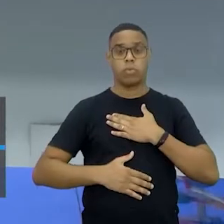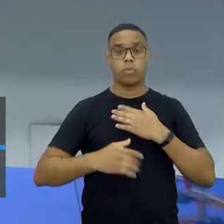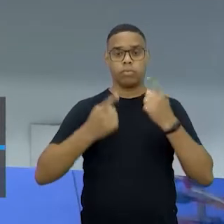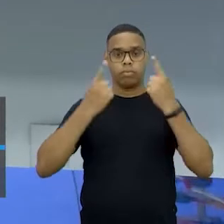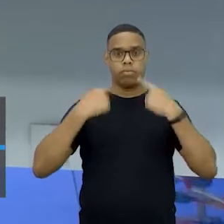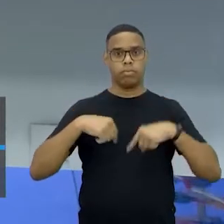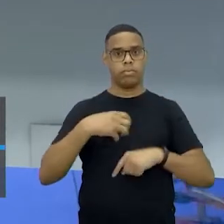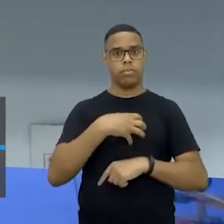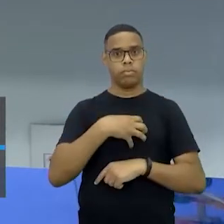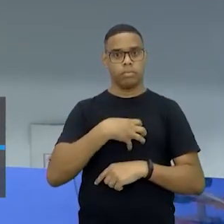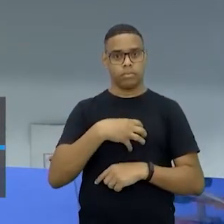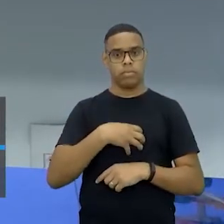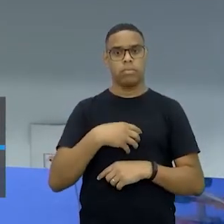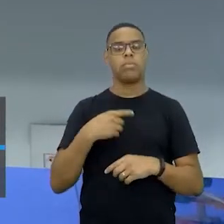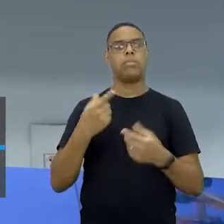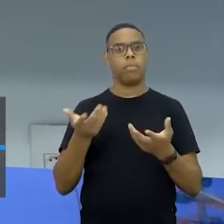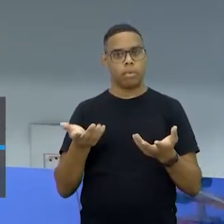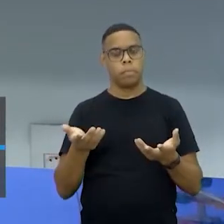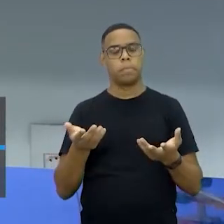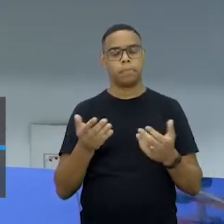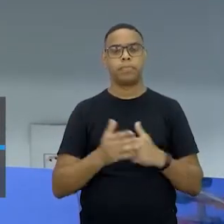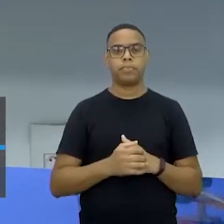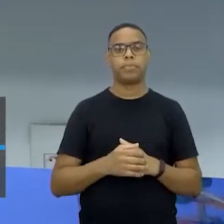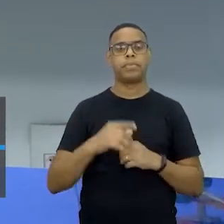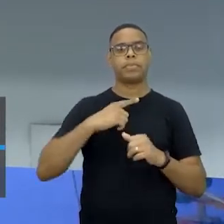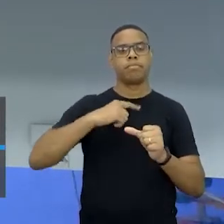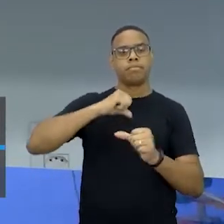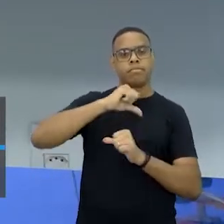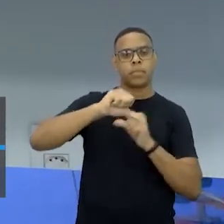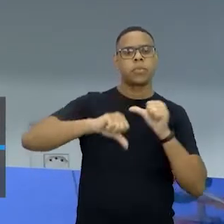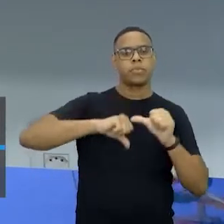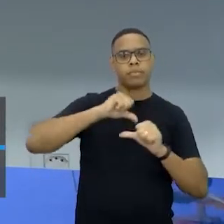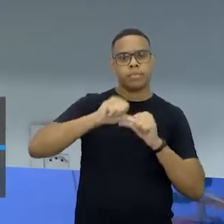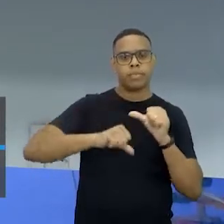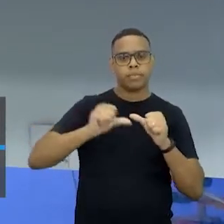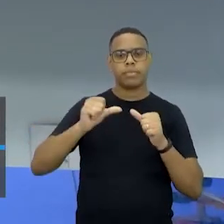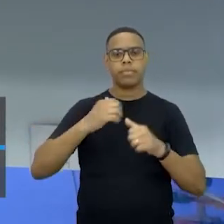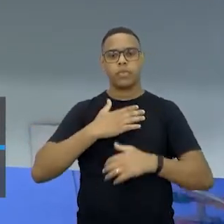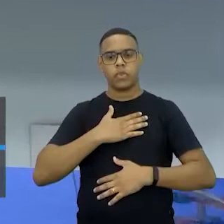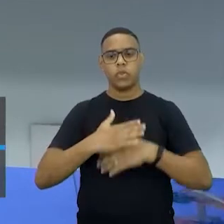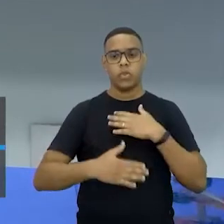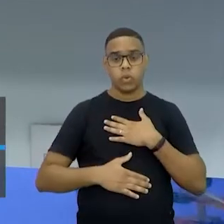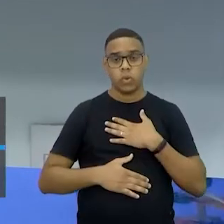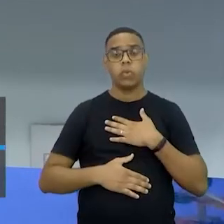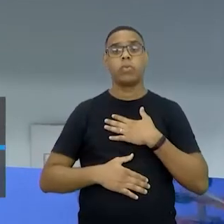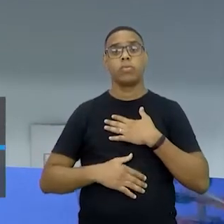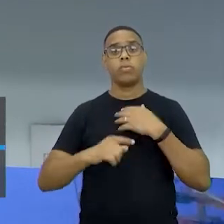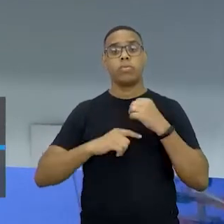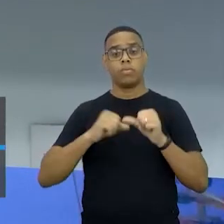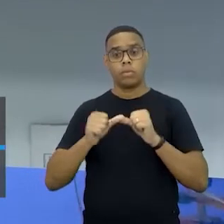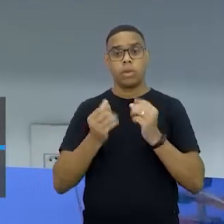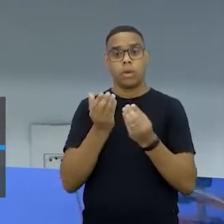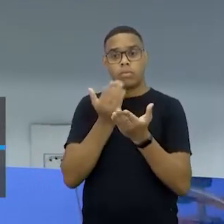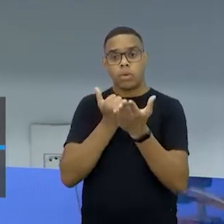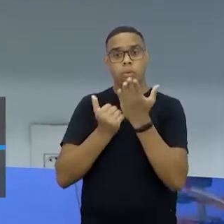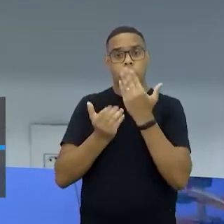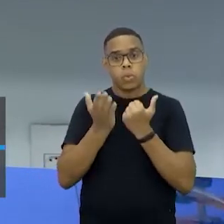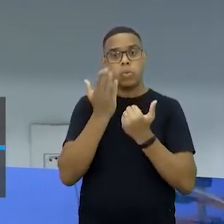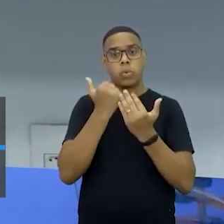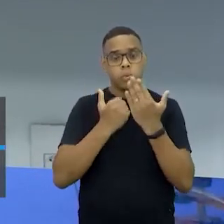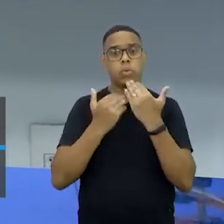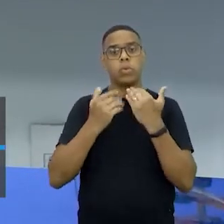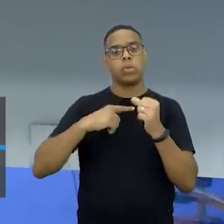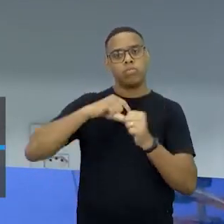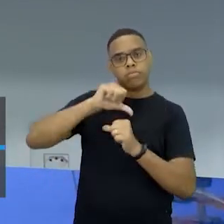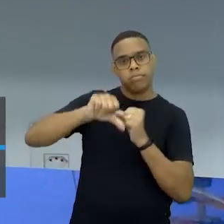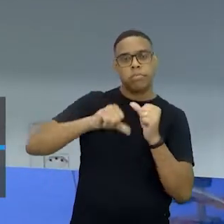morfológica ou seja acompanhar é a as modificações fisiológicas e morfológicas acompanham